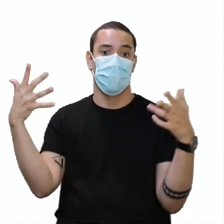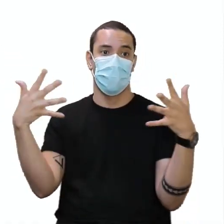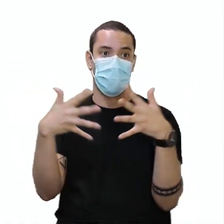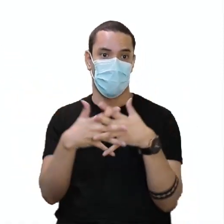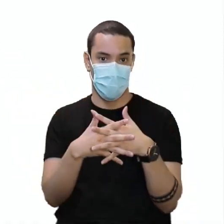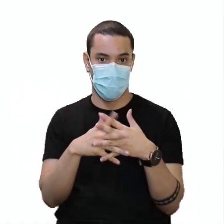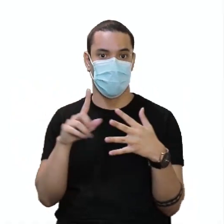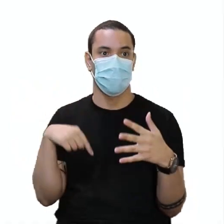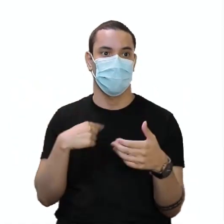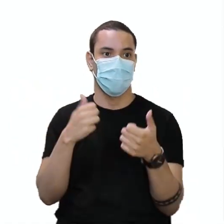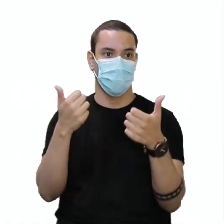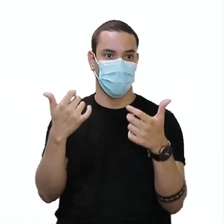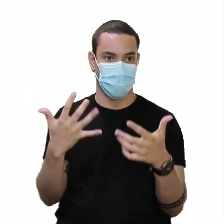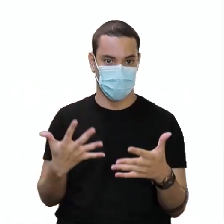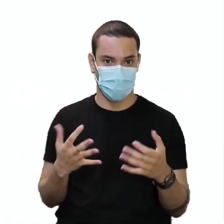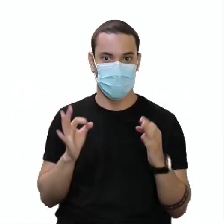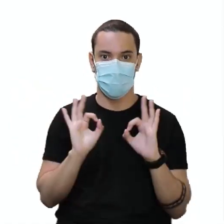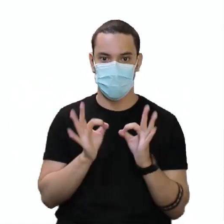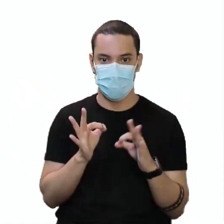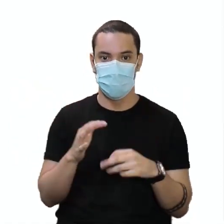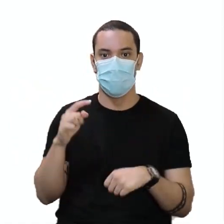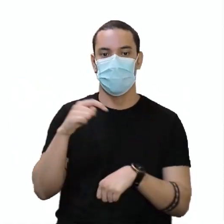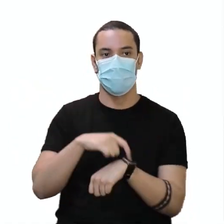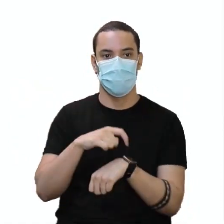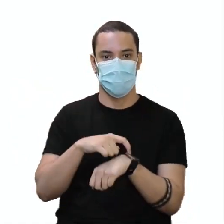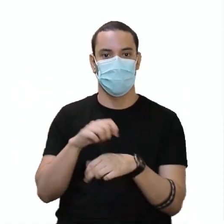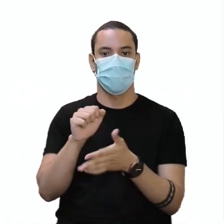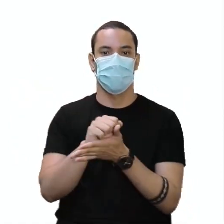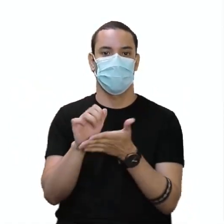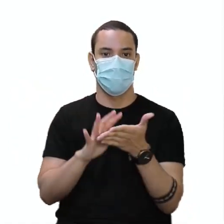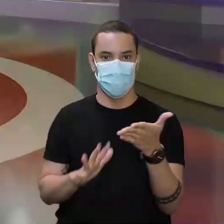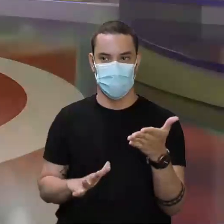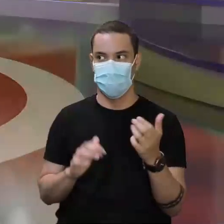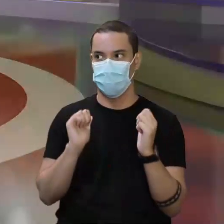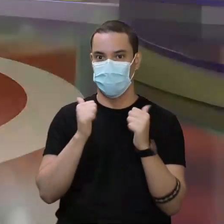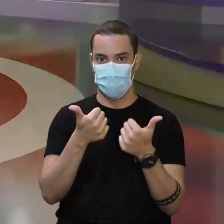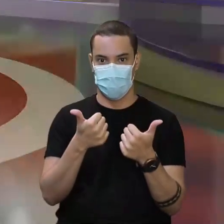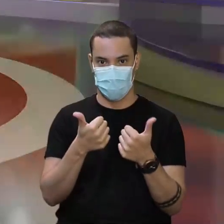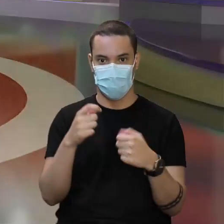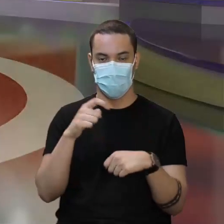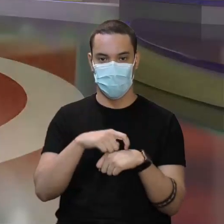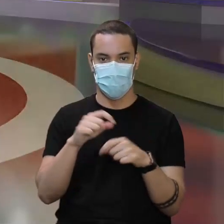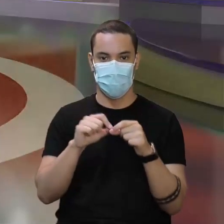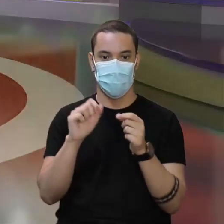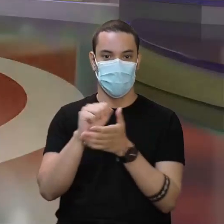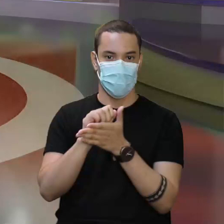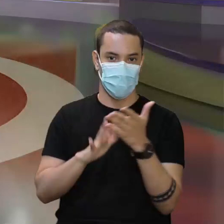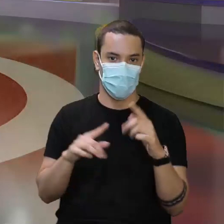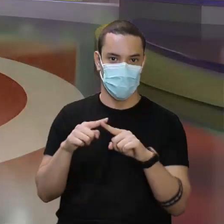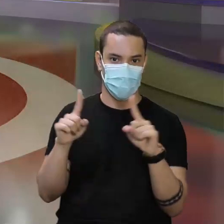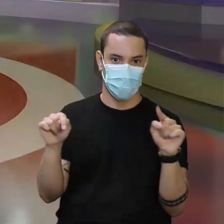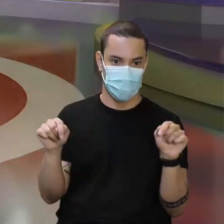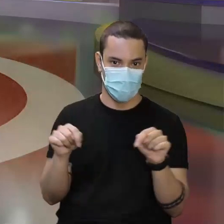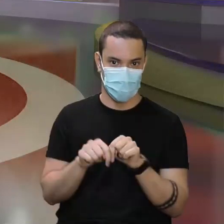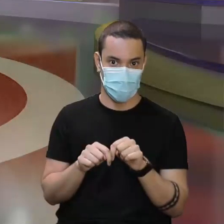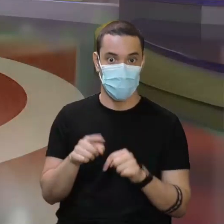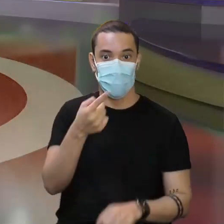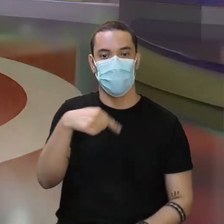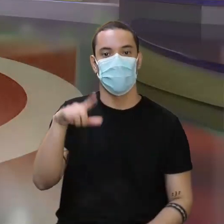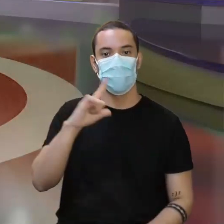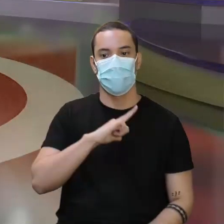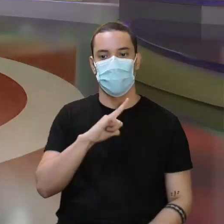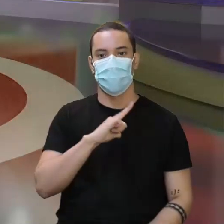confusing words. And it is time, é hora, chegou ela, o momento de fazer a sua atividade de sala. Vocês